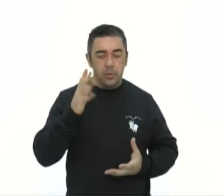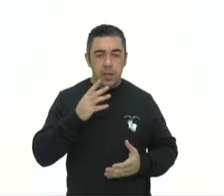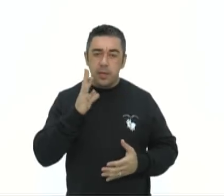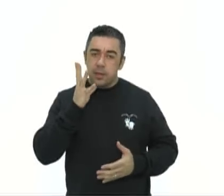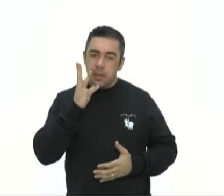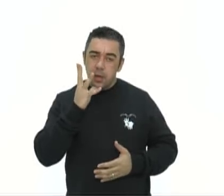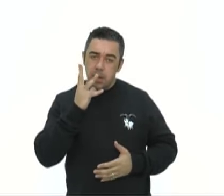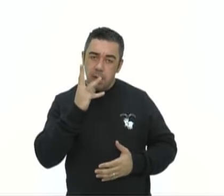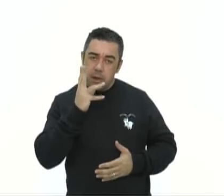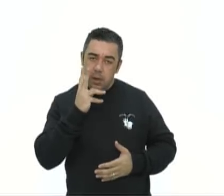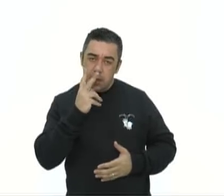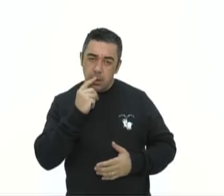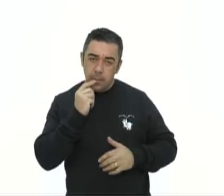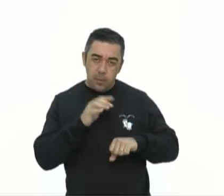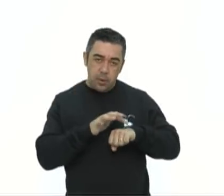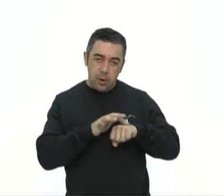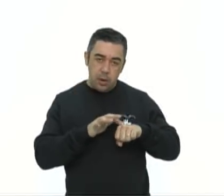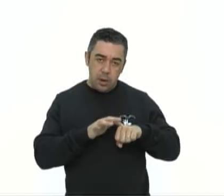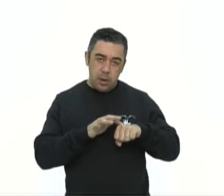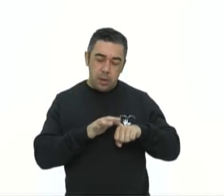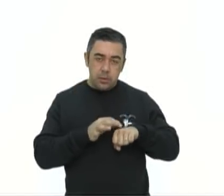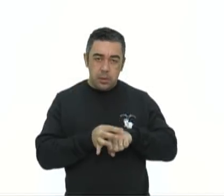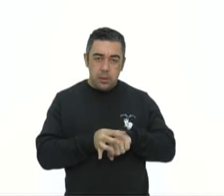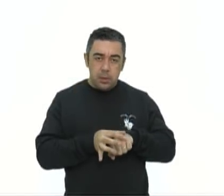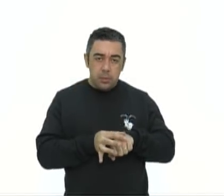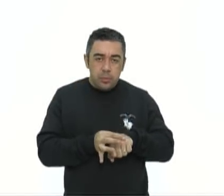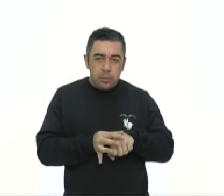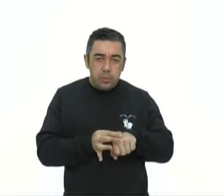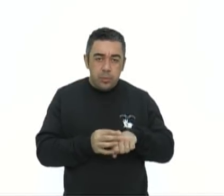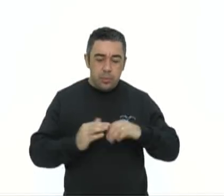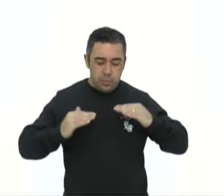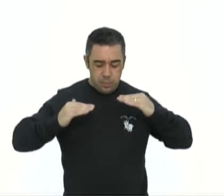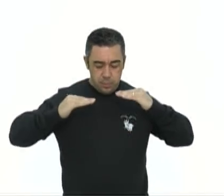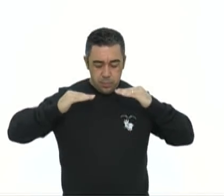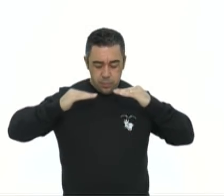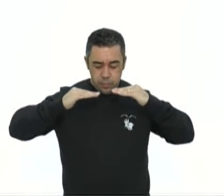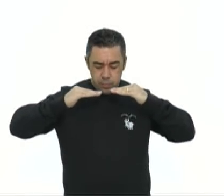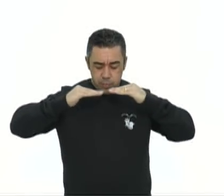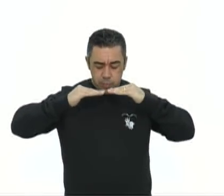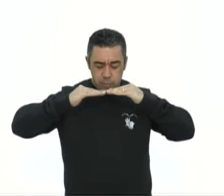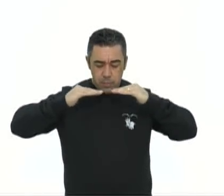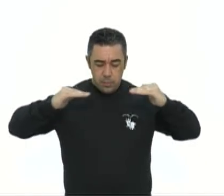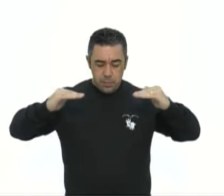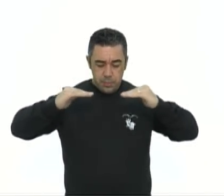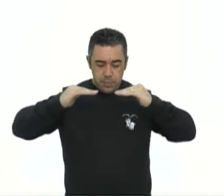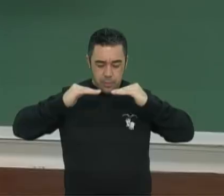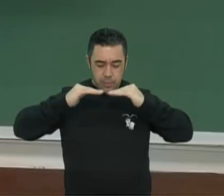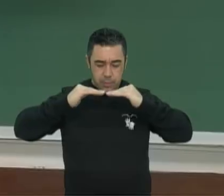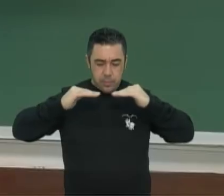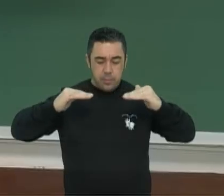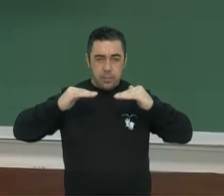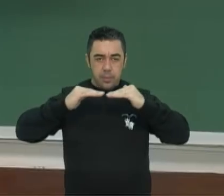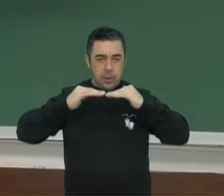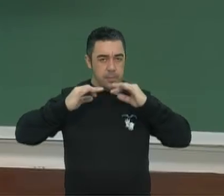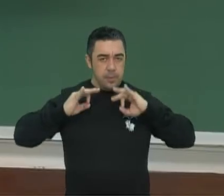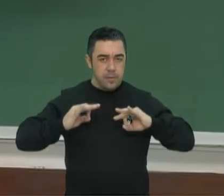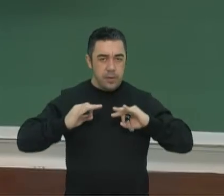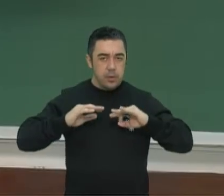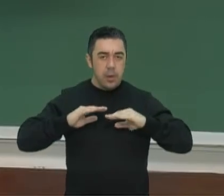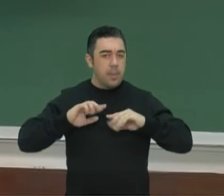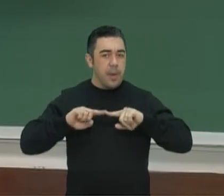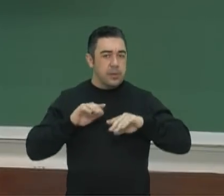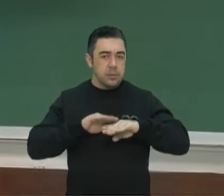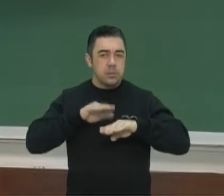acaba ficando ótima do ponto de vista estético. Então, o que ele vai fazer? Ele basicamente vai fechar o ferimento, mas não vai deixar